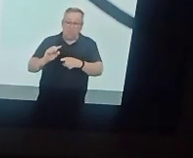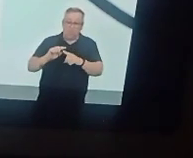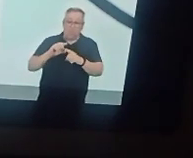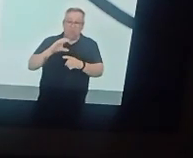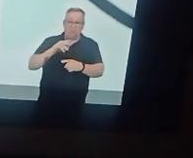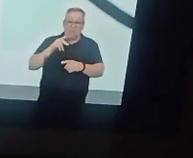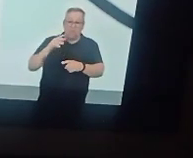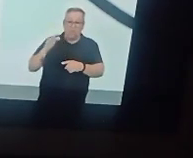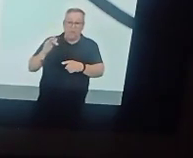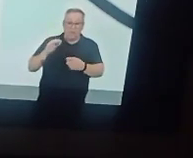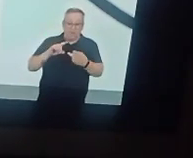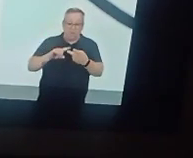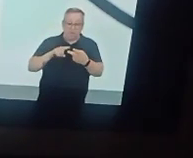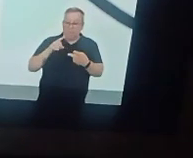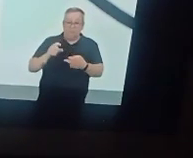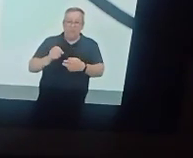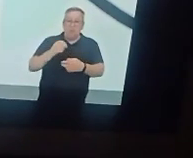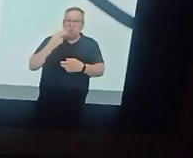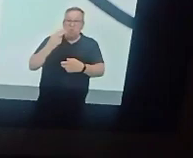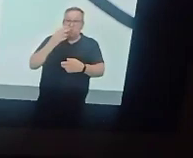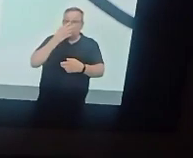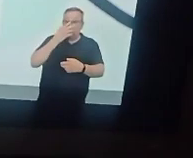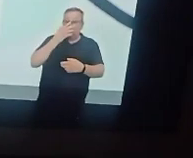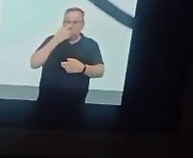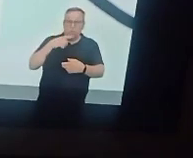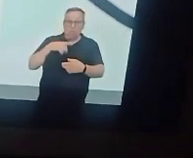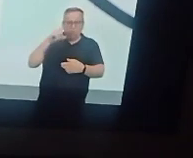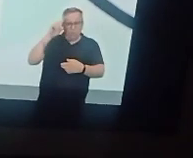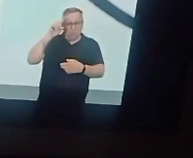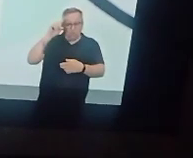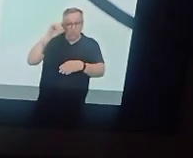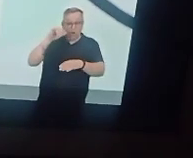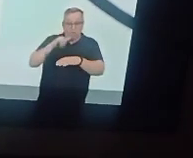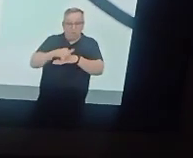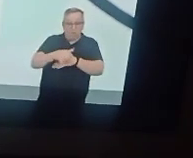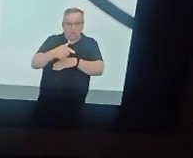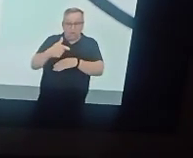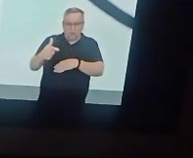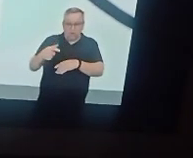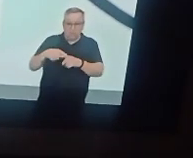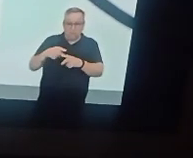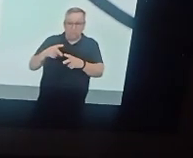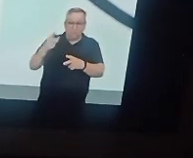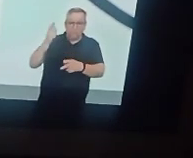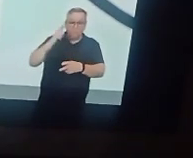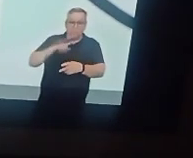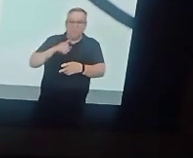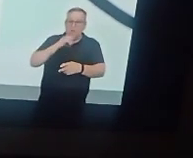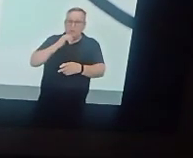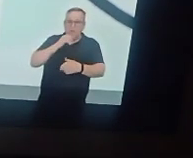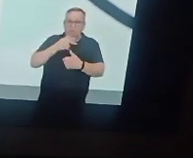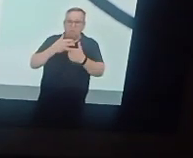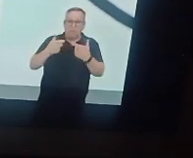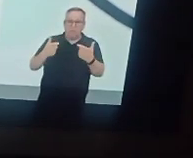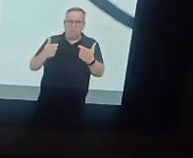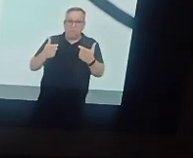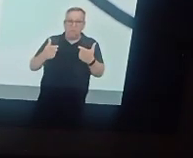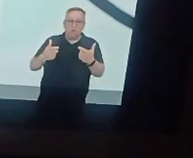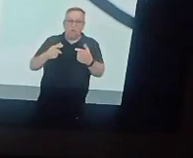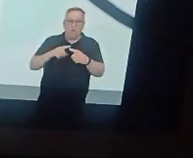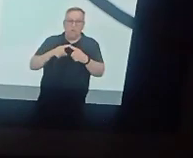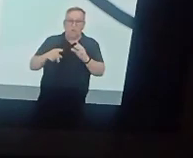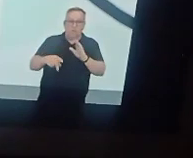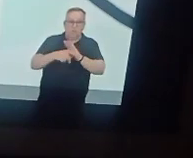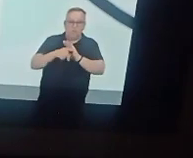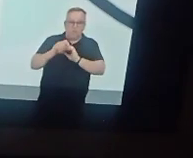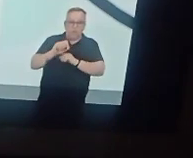CPF específico, algum dia, alguma falta que não entrou. Eu recebi alguns apontamentos